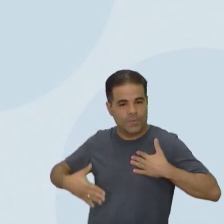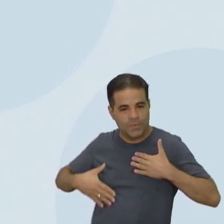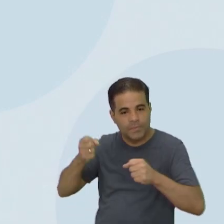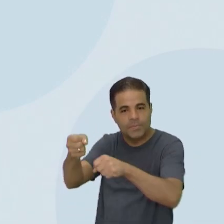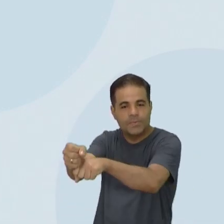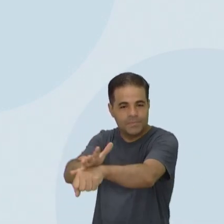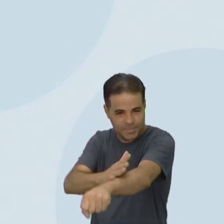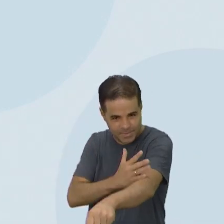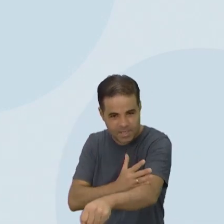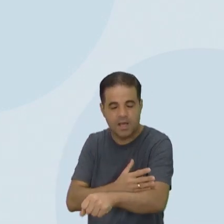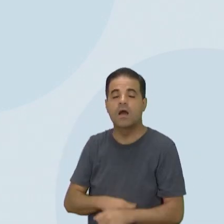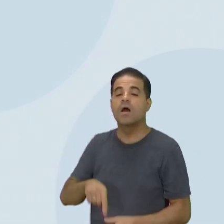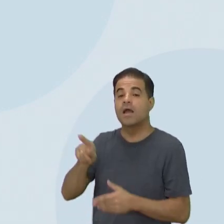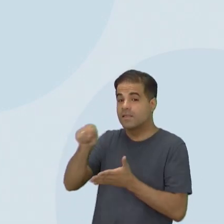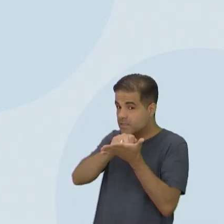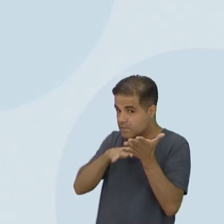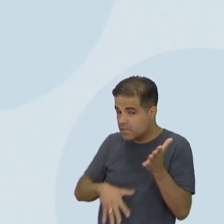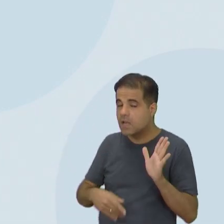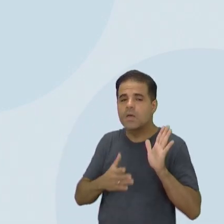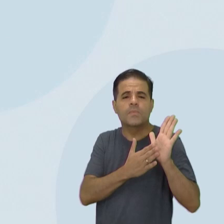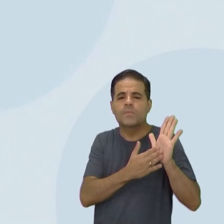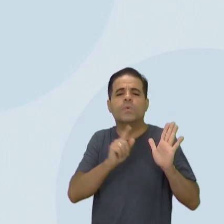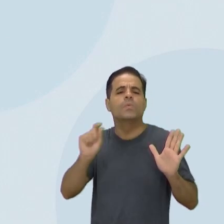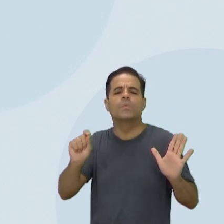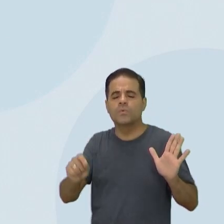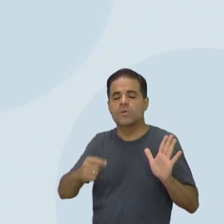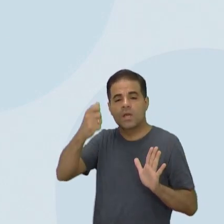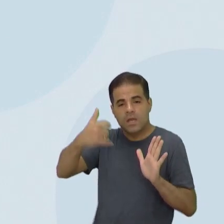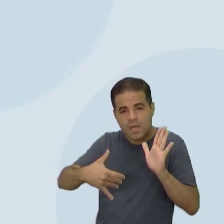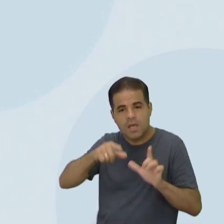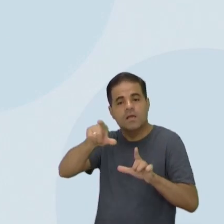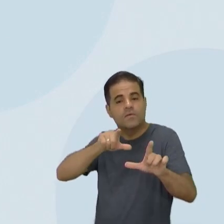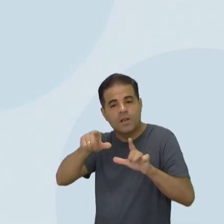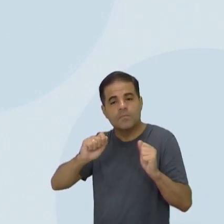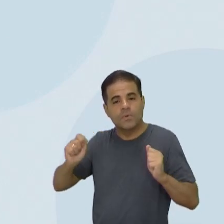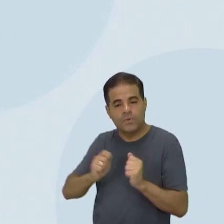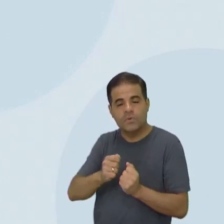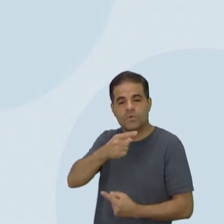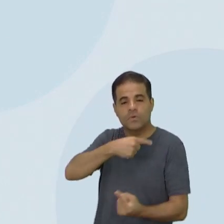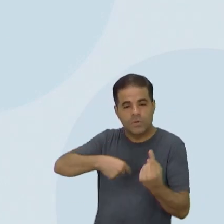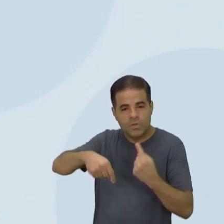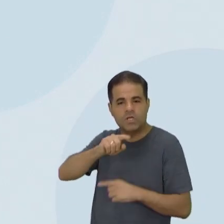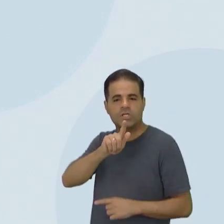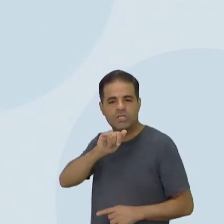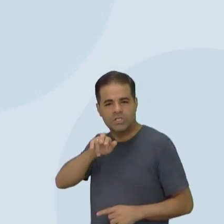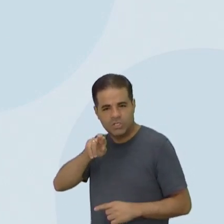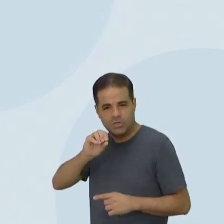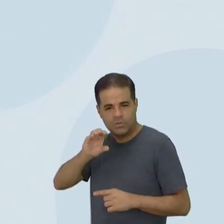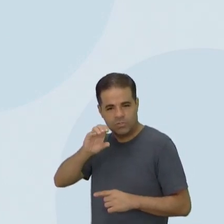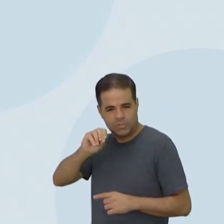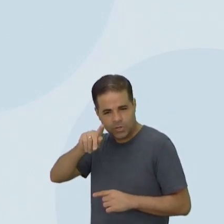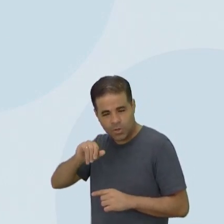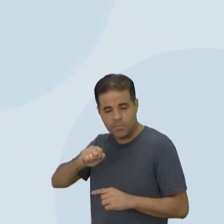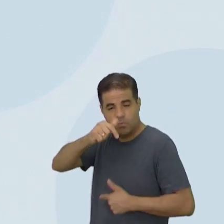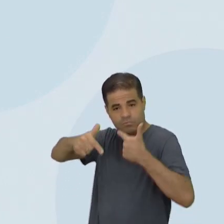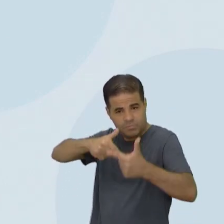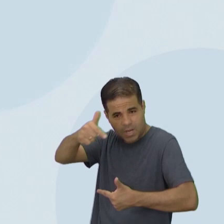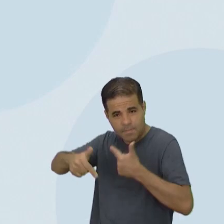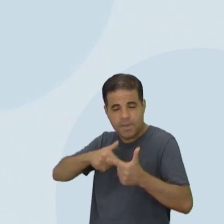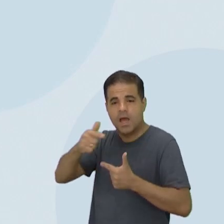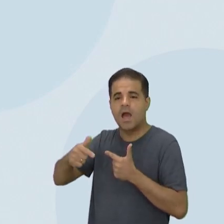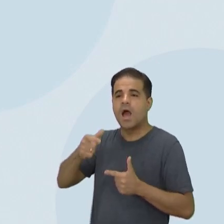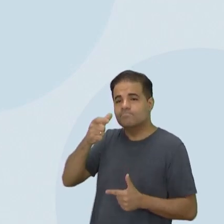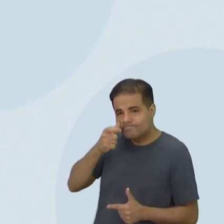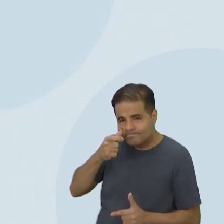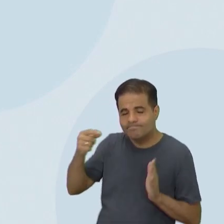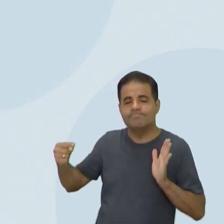emoção. Já que a atividade propõe a construção e o trabalho com o giroscópio, nos remetendo ao trabalho com pontos